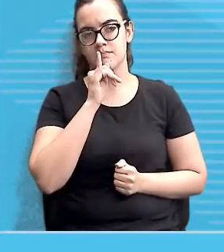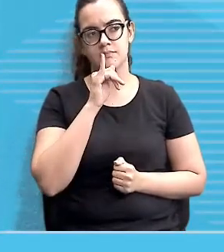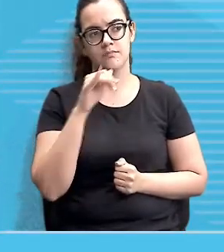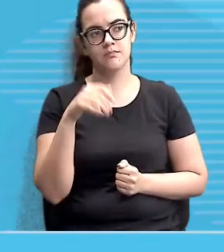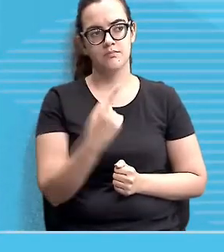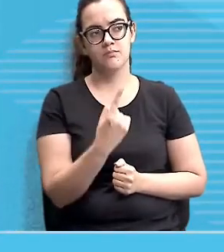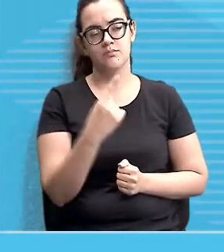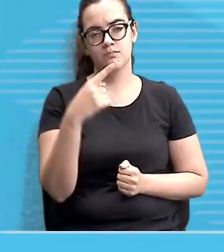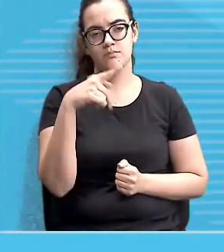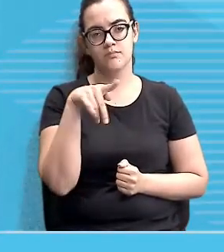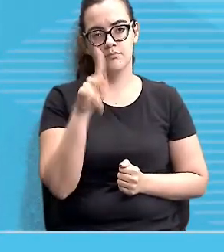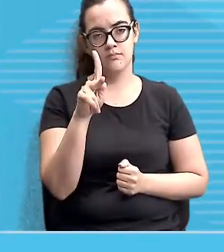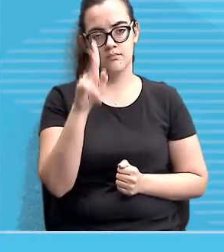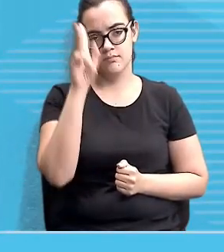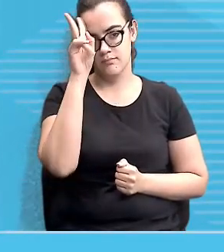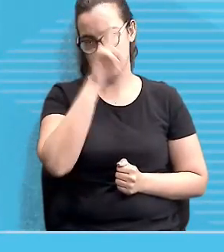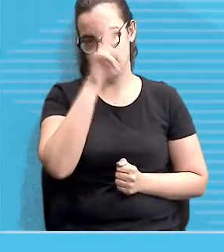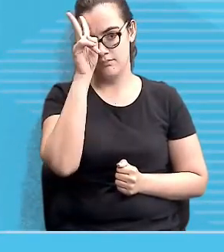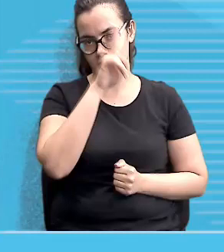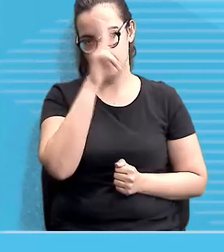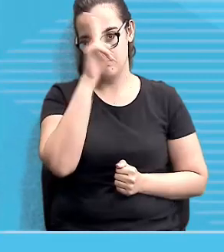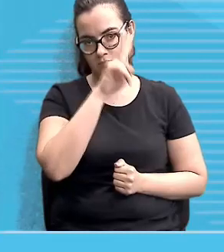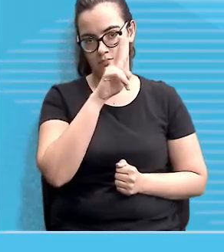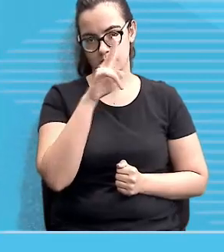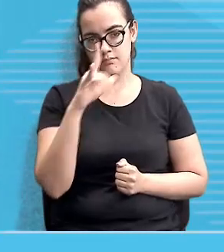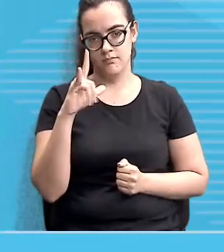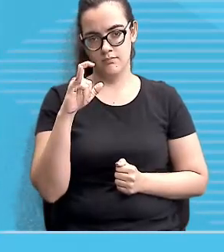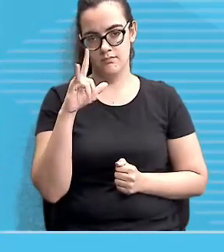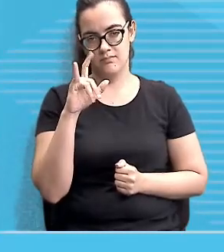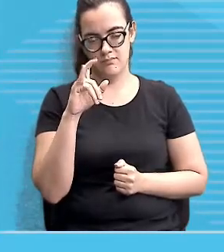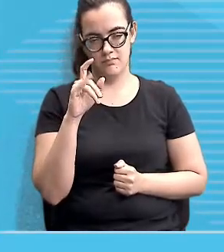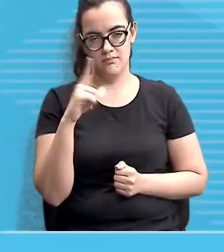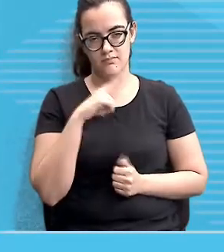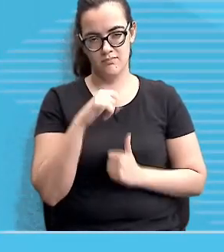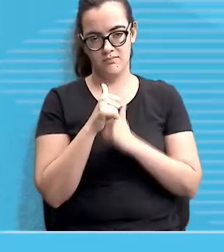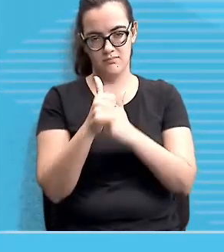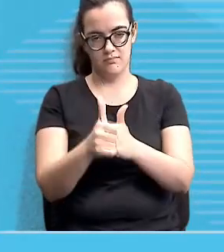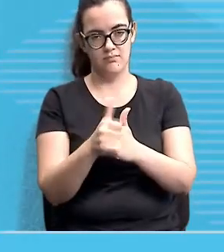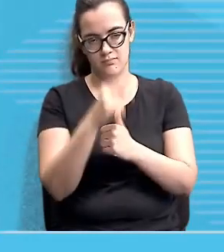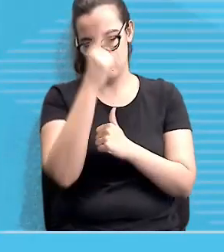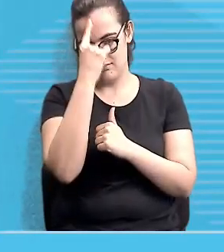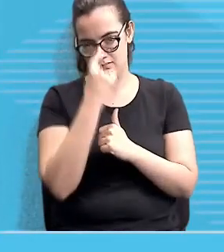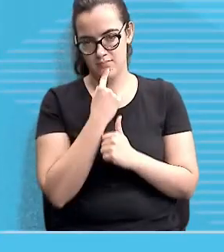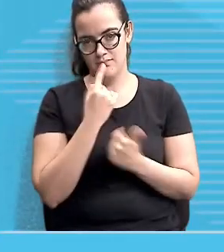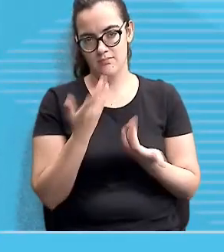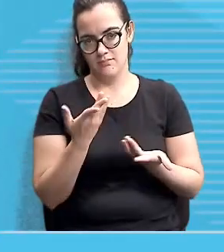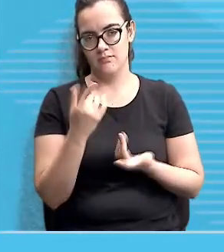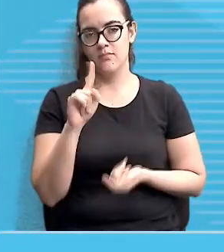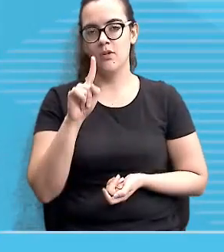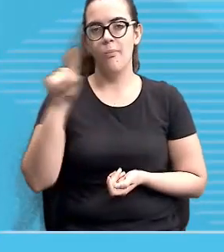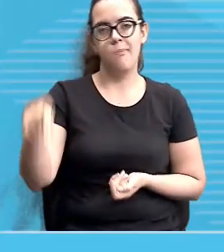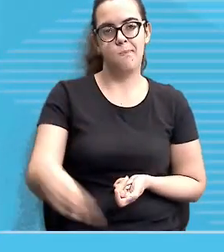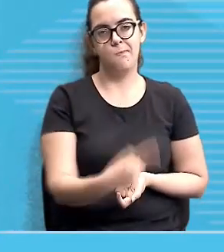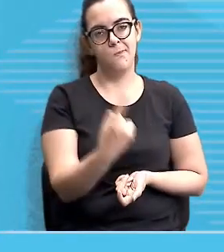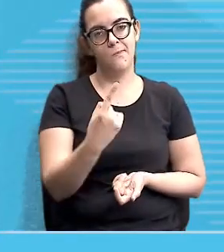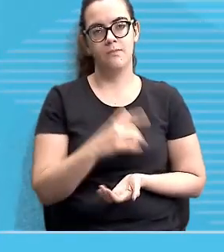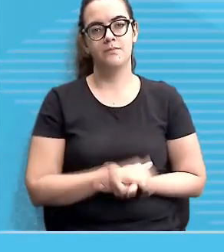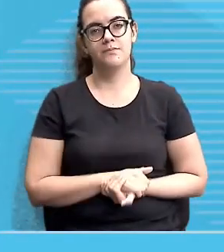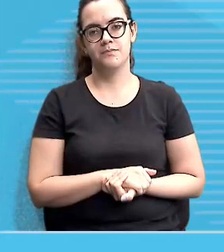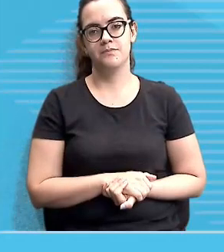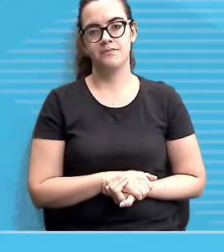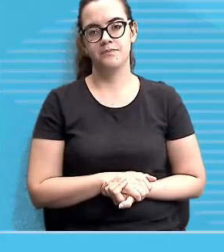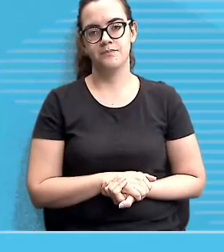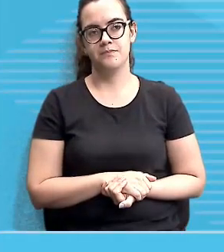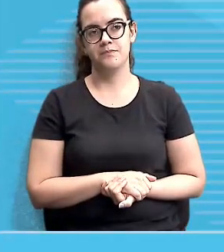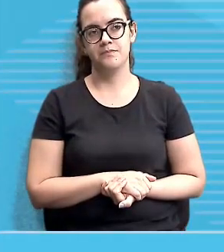k1k na matemática e refere-se a mil de uma certa unidade